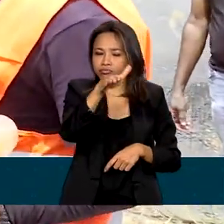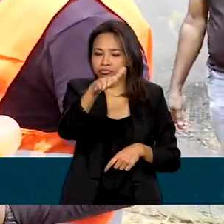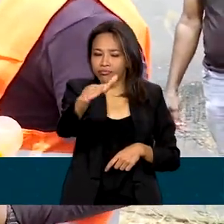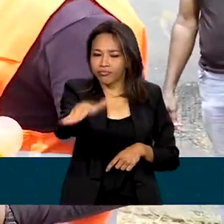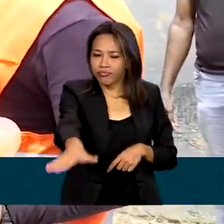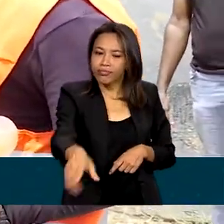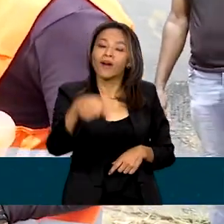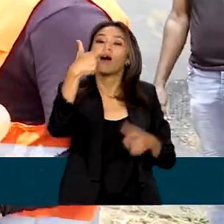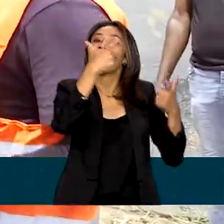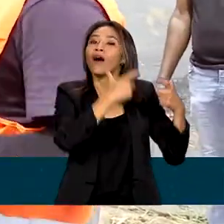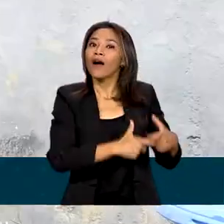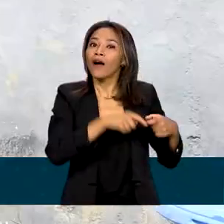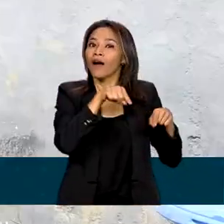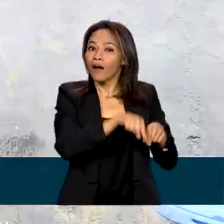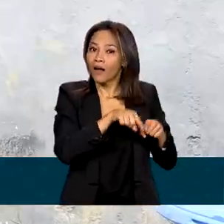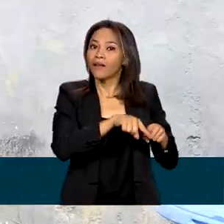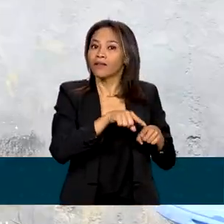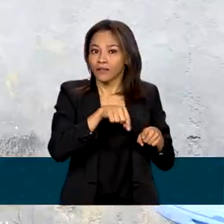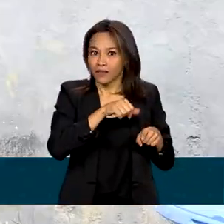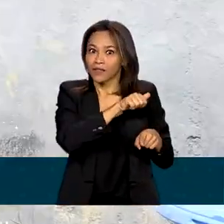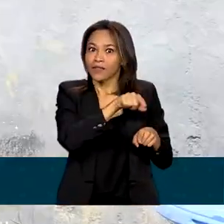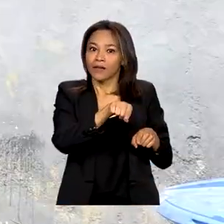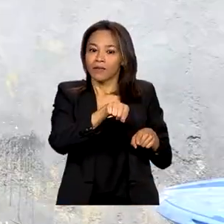Caxias na Baixada Fluminense